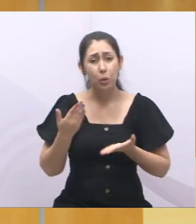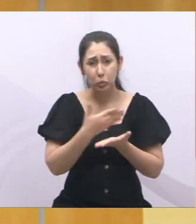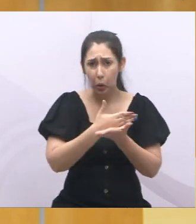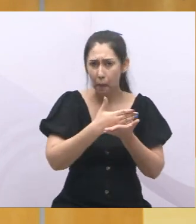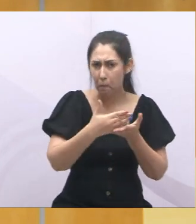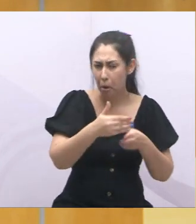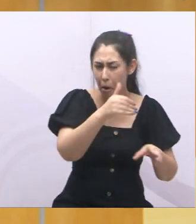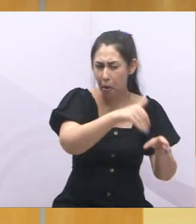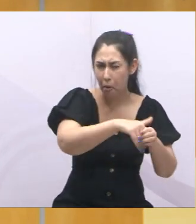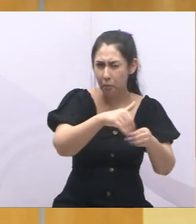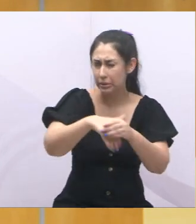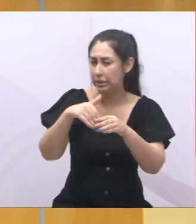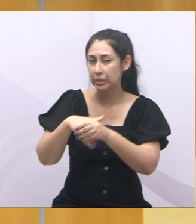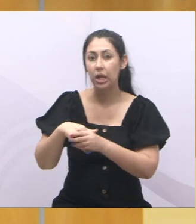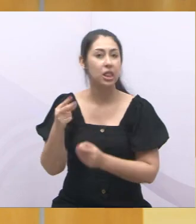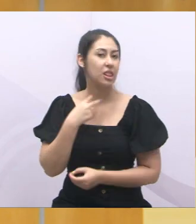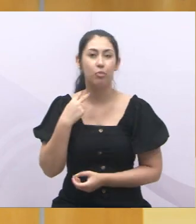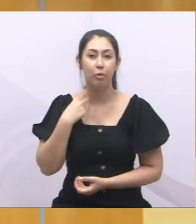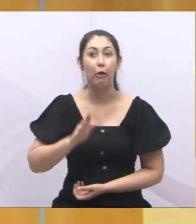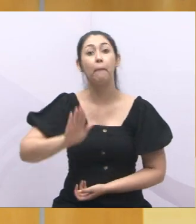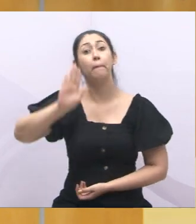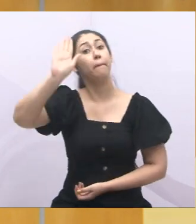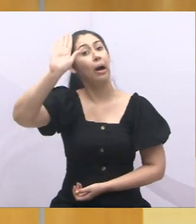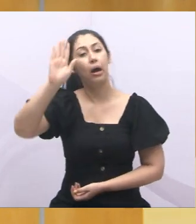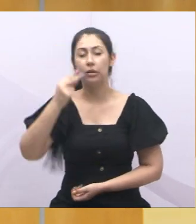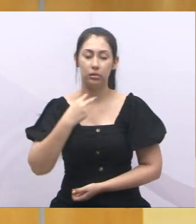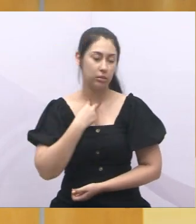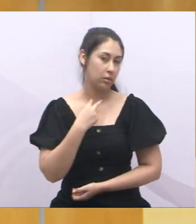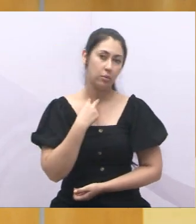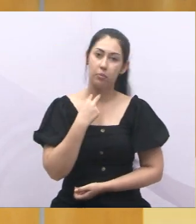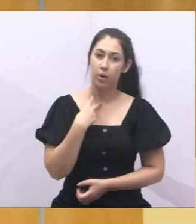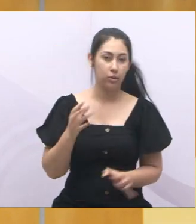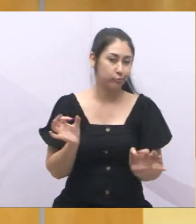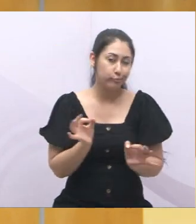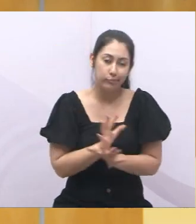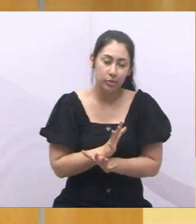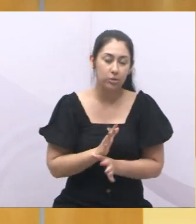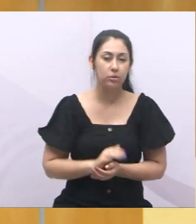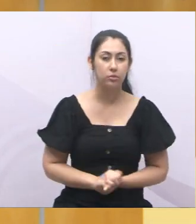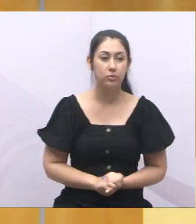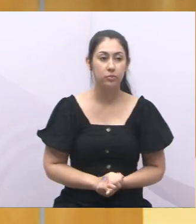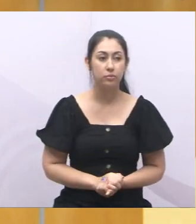o processo de votação, não mais serão aceitas novas inscrições.